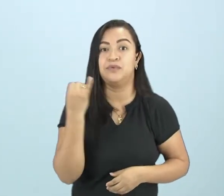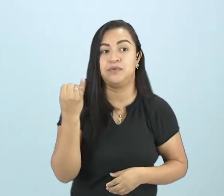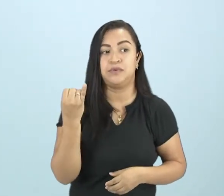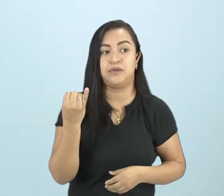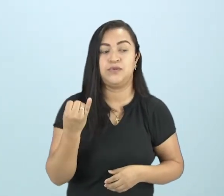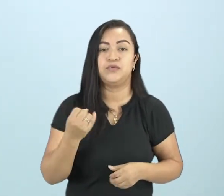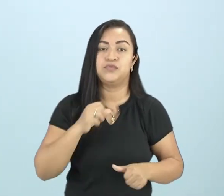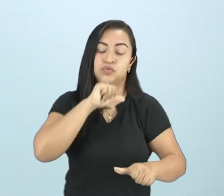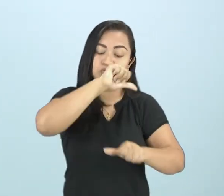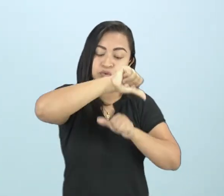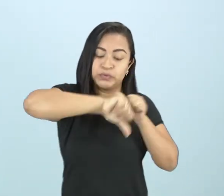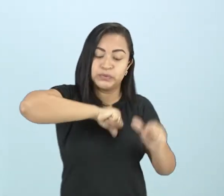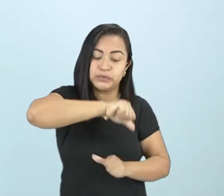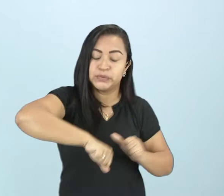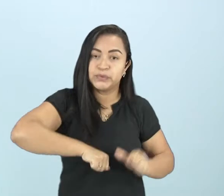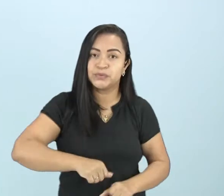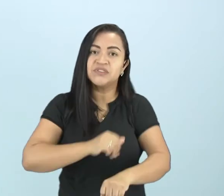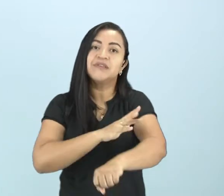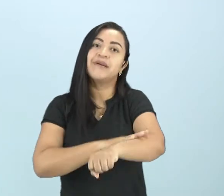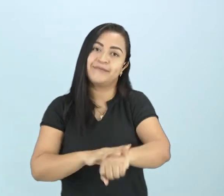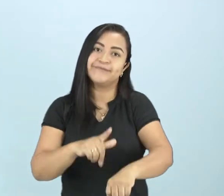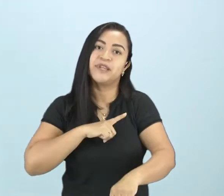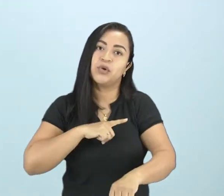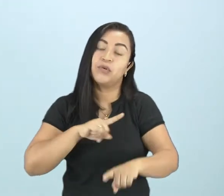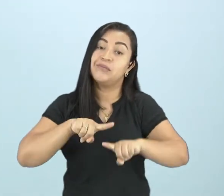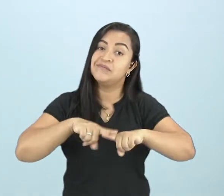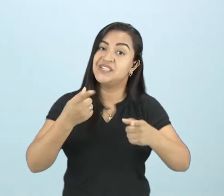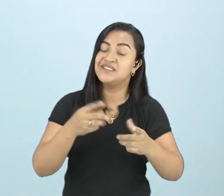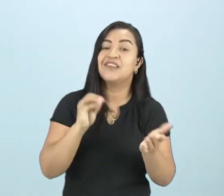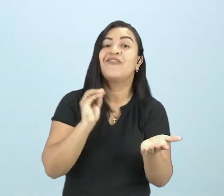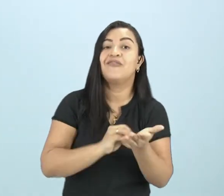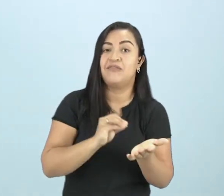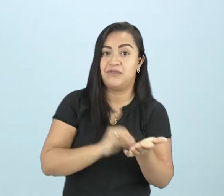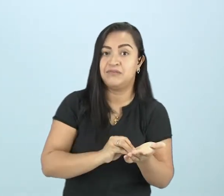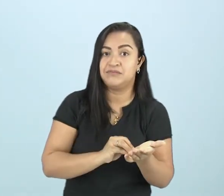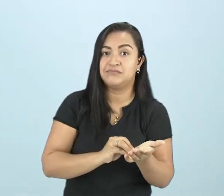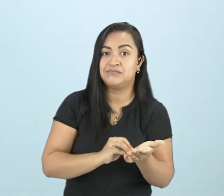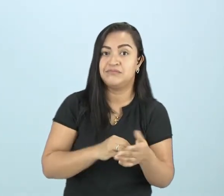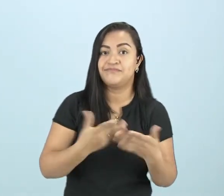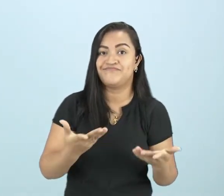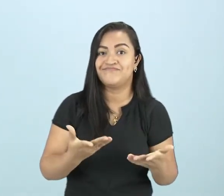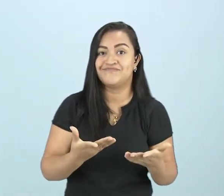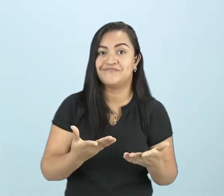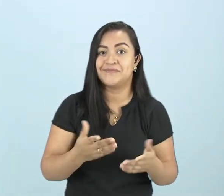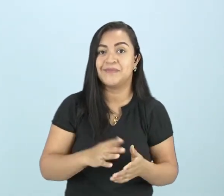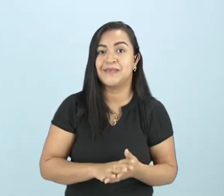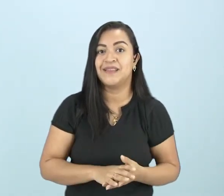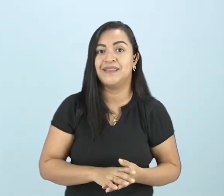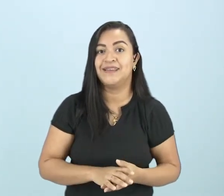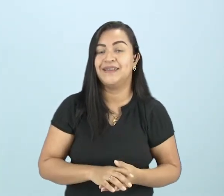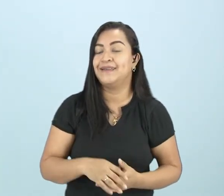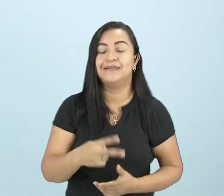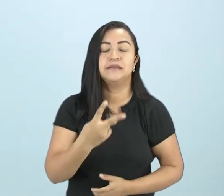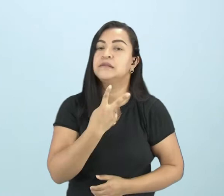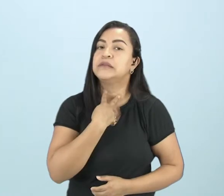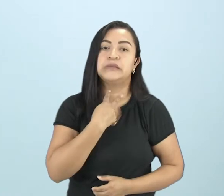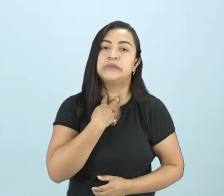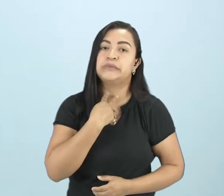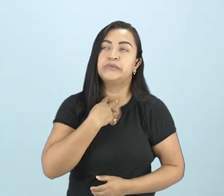indivíduo ele tem um problema de codificação da melanina, o que vai acontecer? Ele não pode ficar exposto ao sol, ele